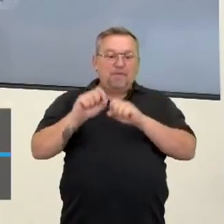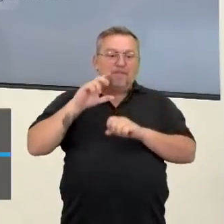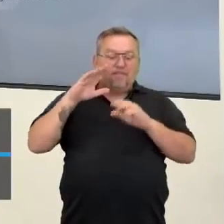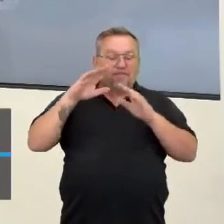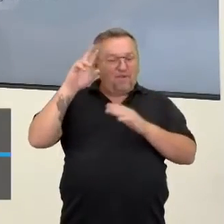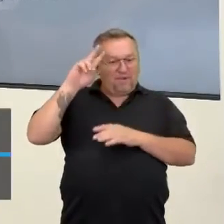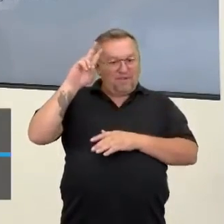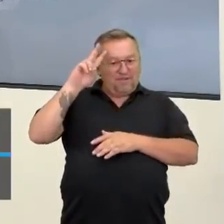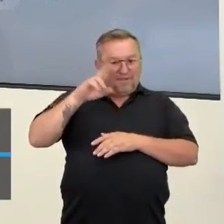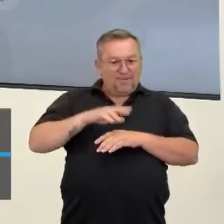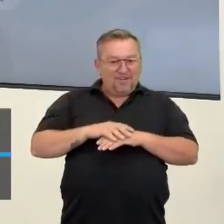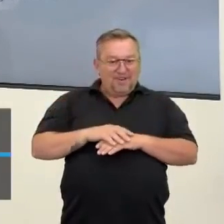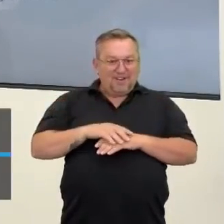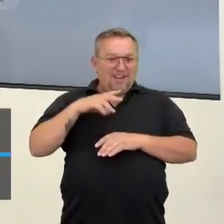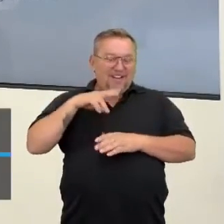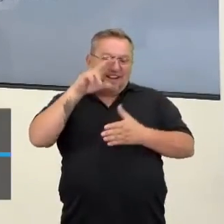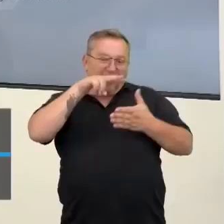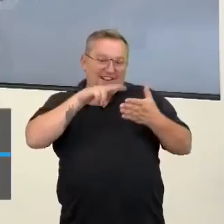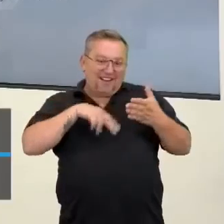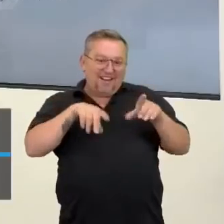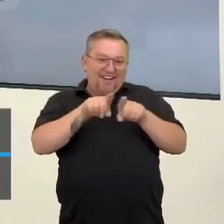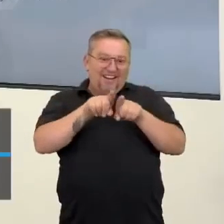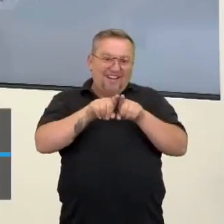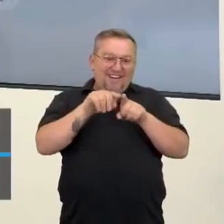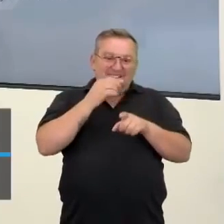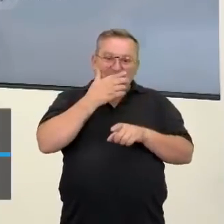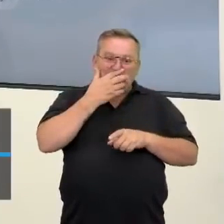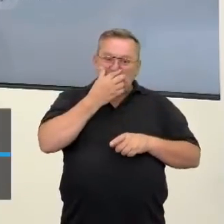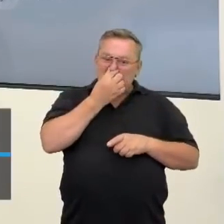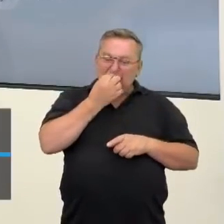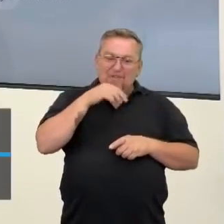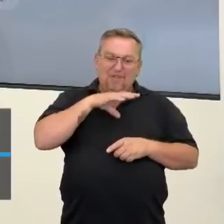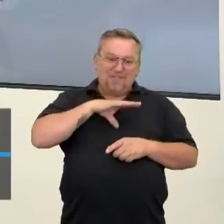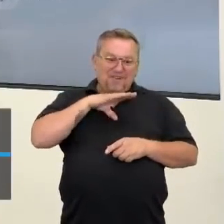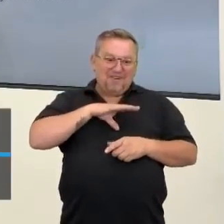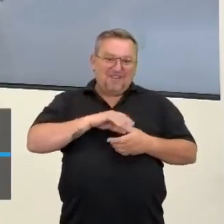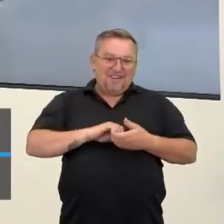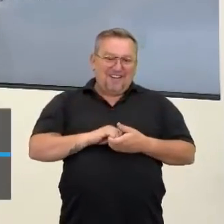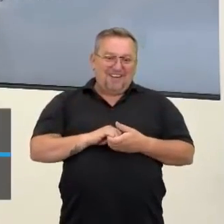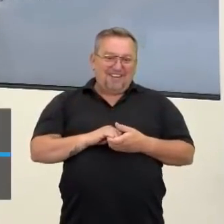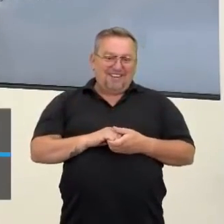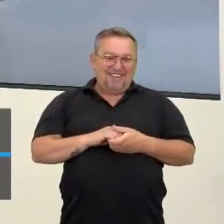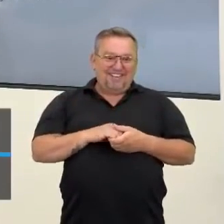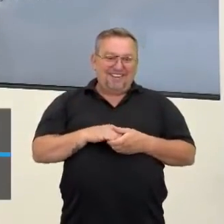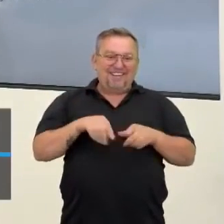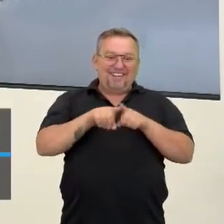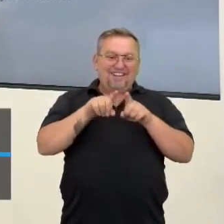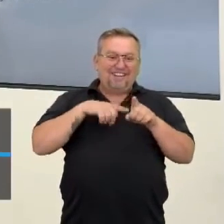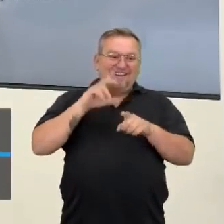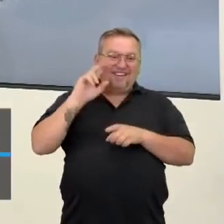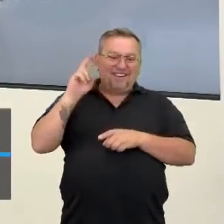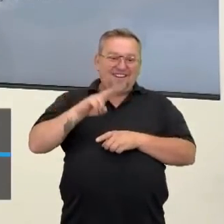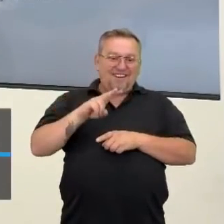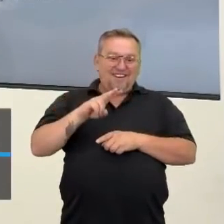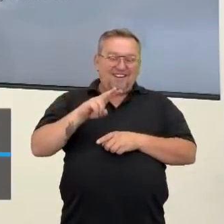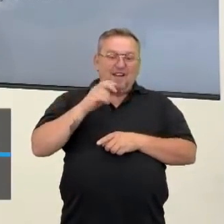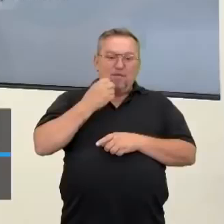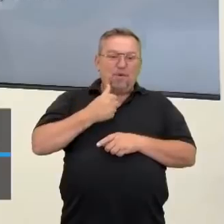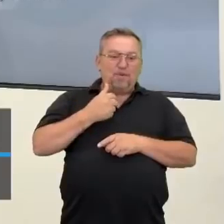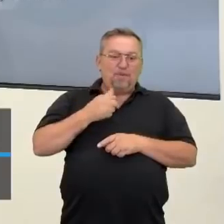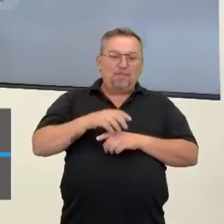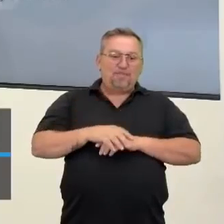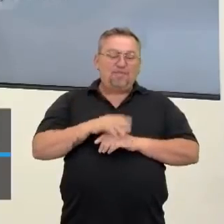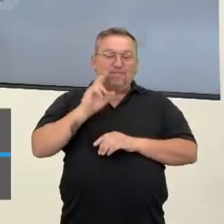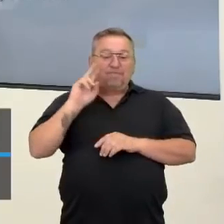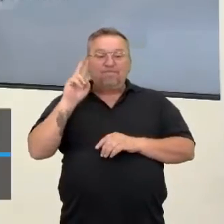trás. Então, fez uma releitura, né? A gente trabalha muito lá em aula de português com as intertextualidades, né, professor André? Então, é isso. Bom, então